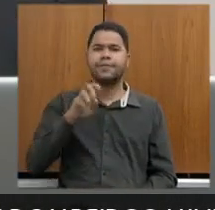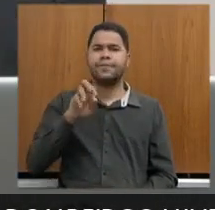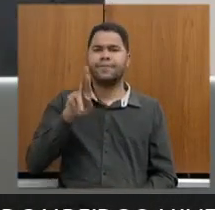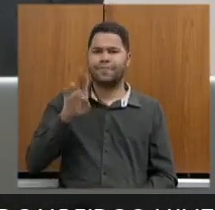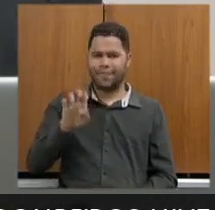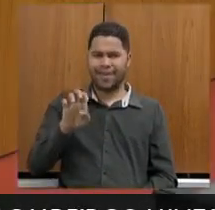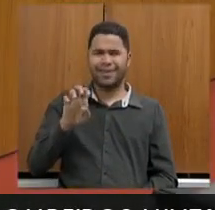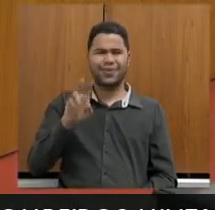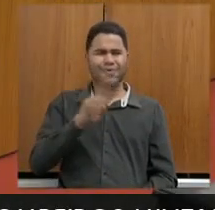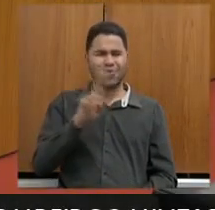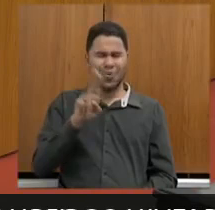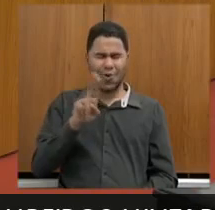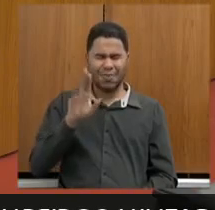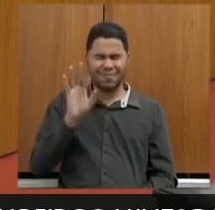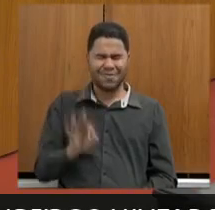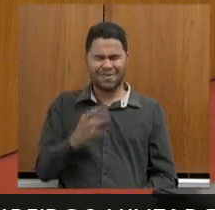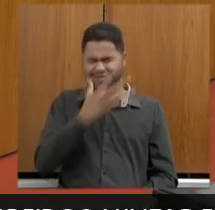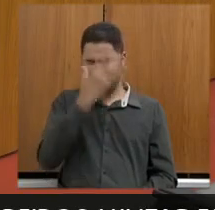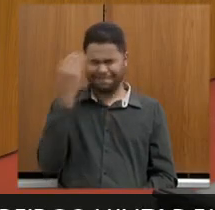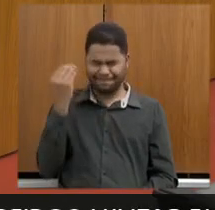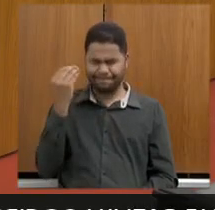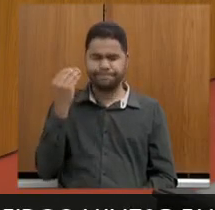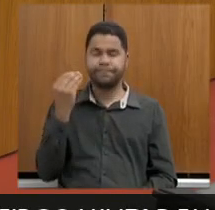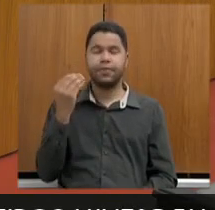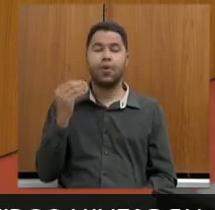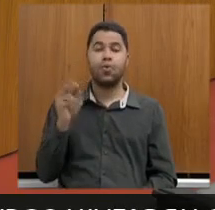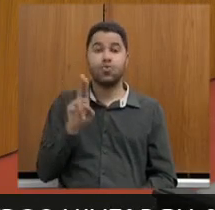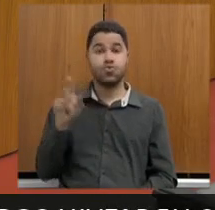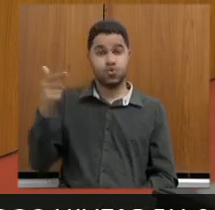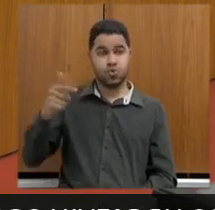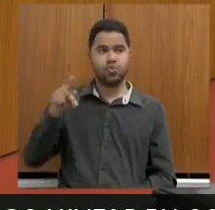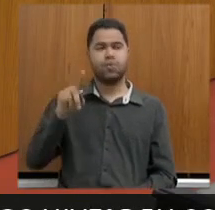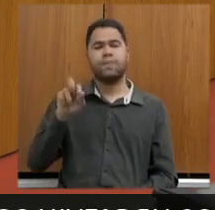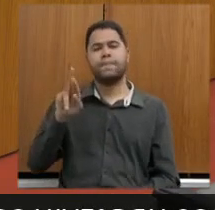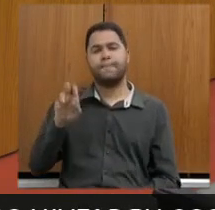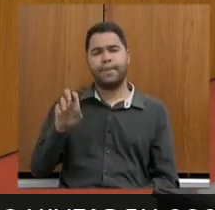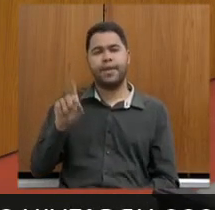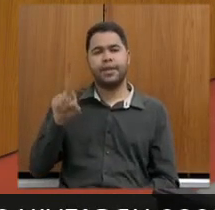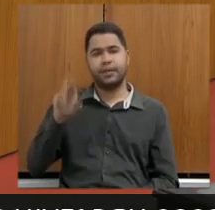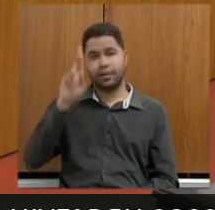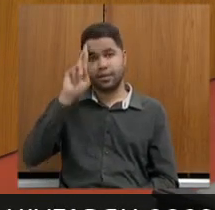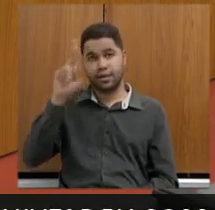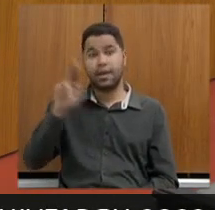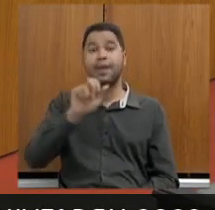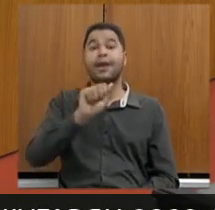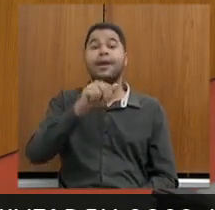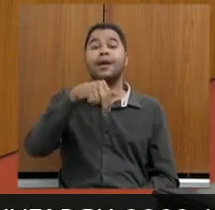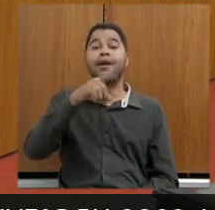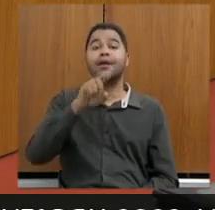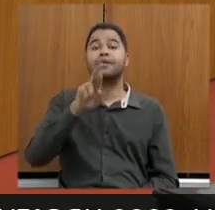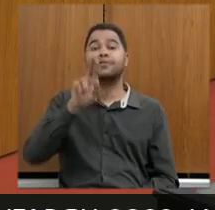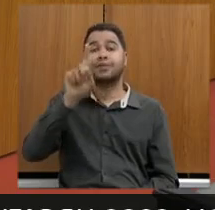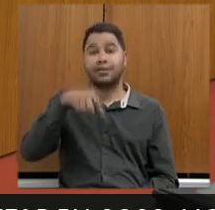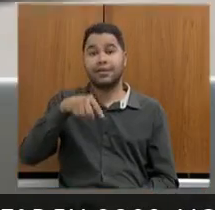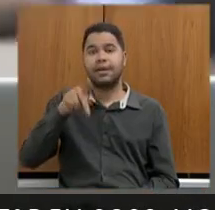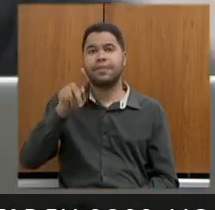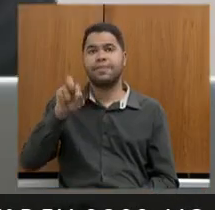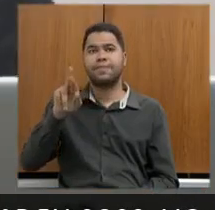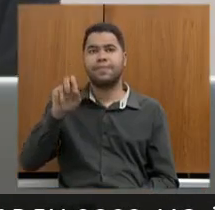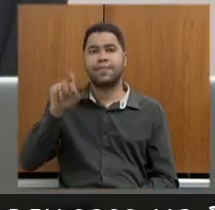tô tentando lembrar que o nome completo dele sobre não pele o nosso chefe do querido até pele Obrigado